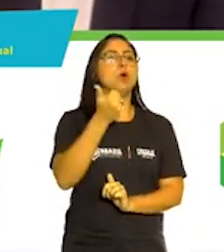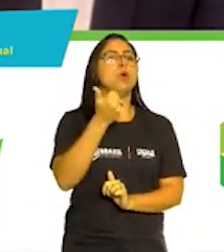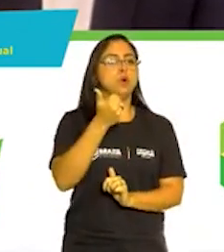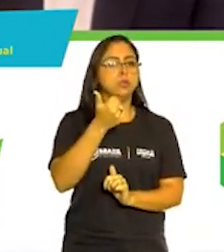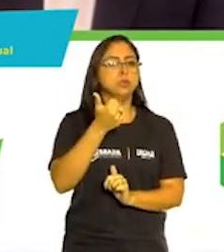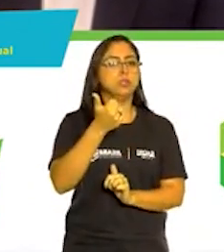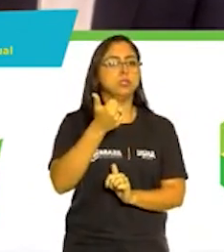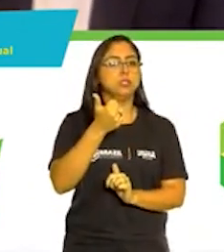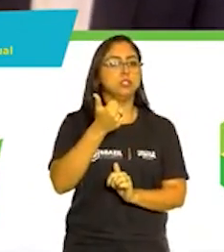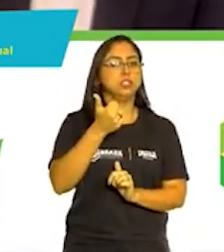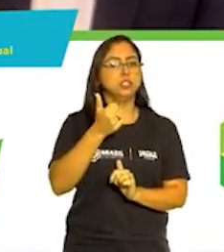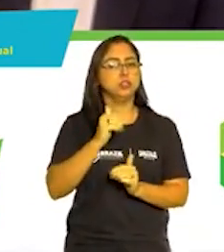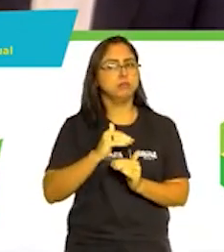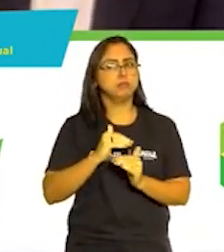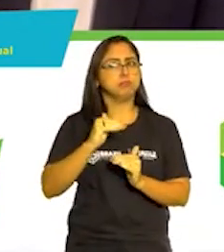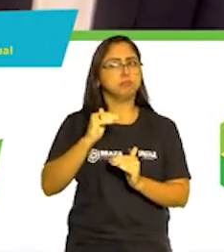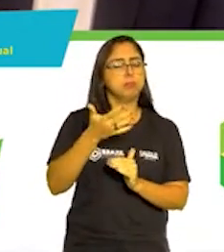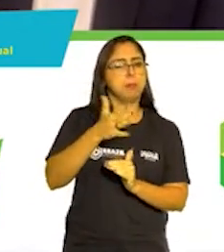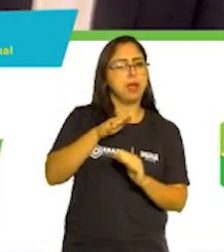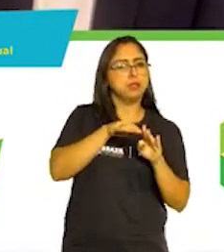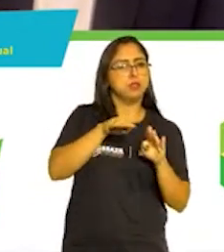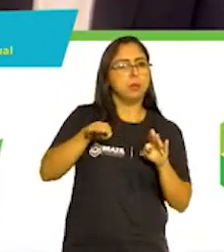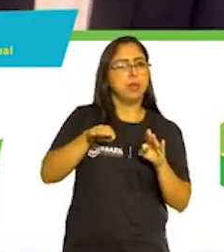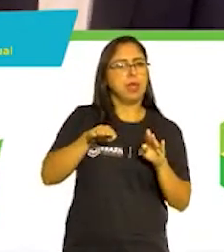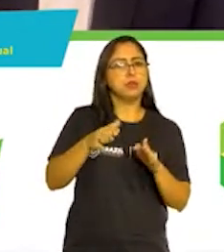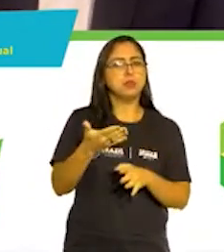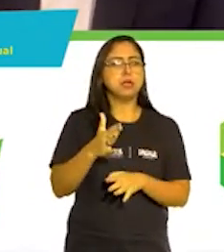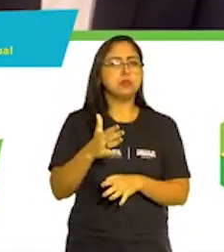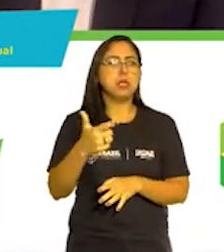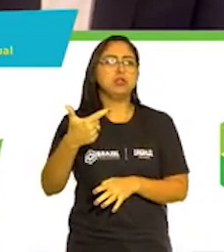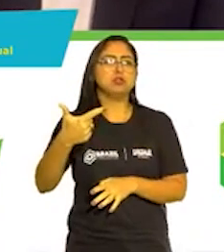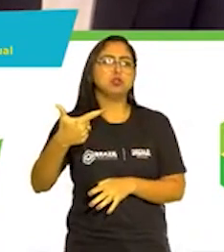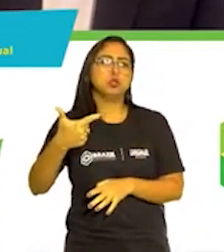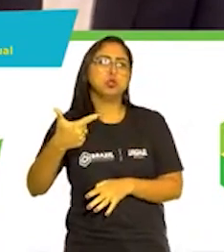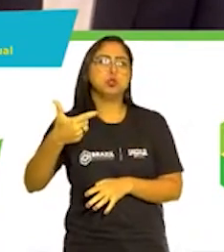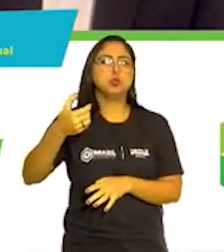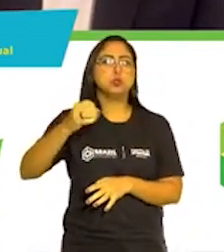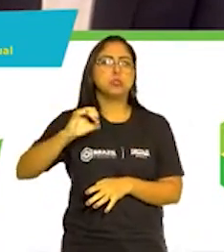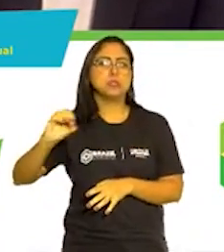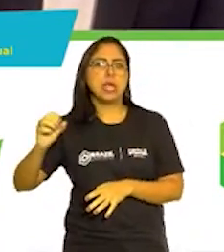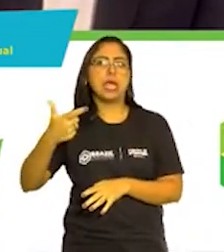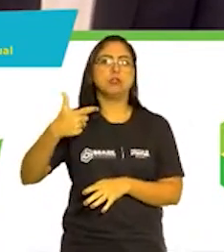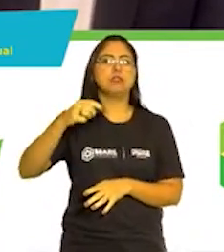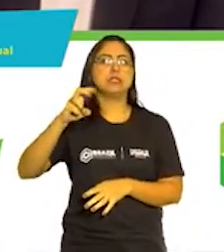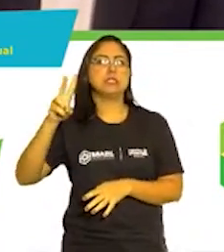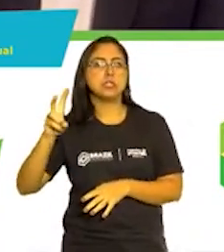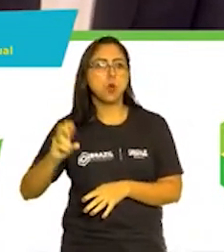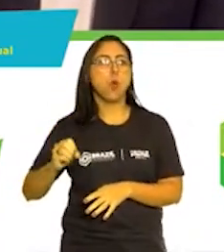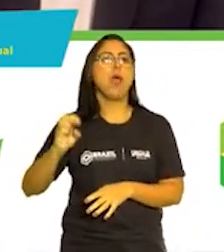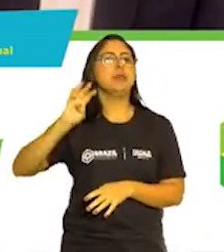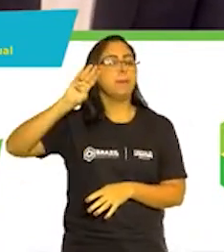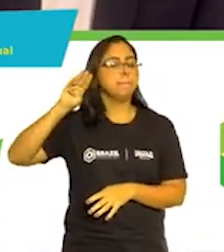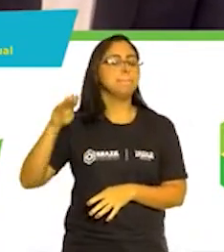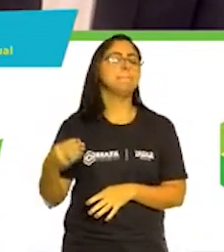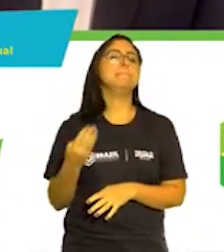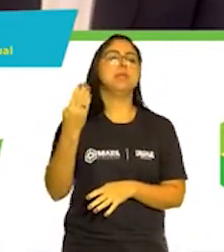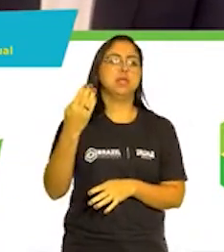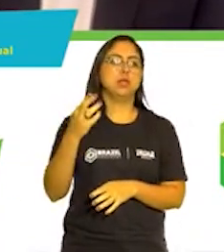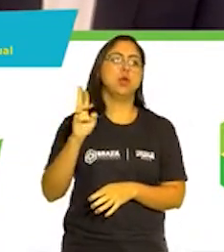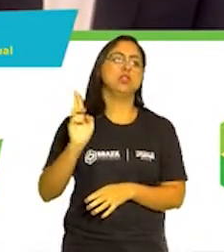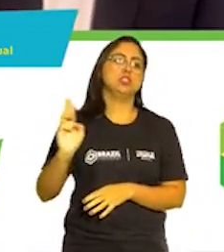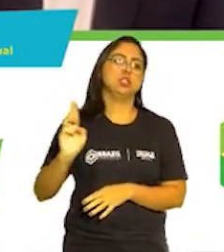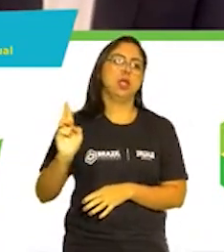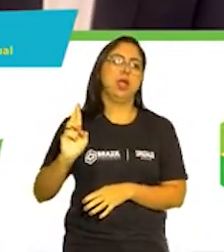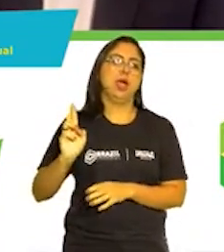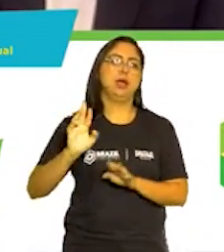pouco menos, ou seja, um número positivo de 200 a 250 bilhões de reais. Por isso que o ajuste, a depender da conta que se faz, é, na